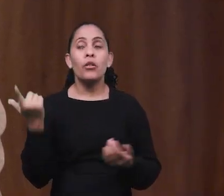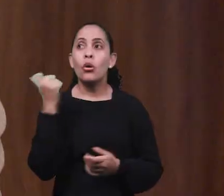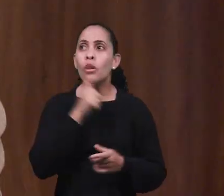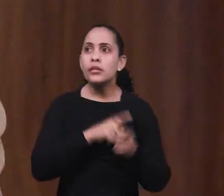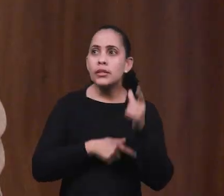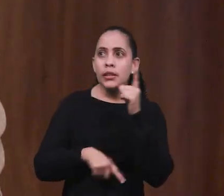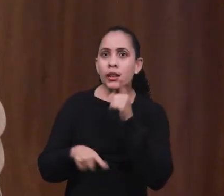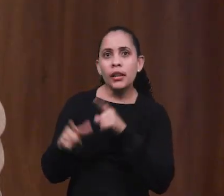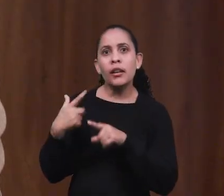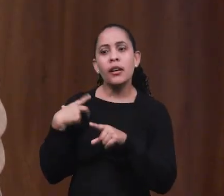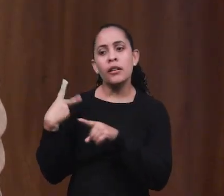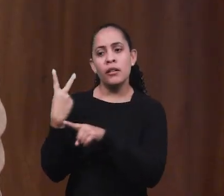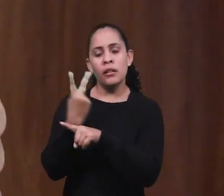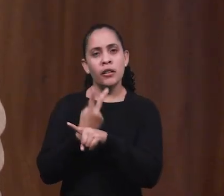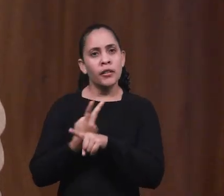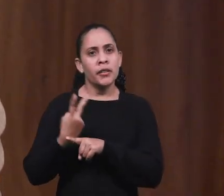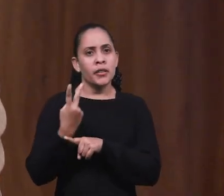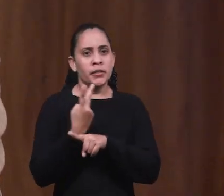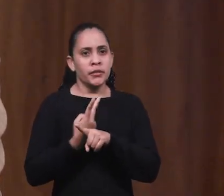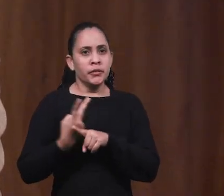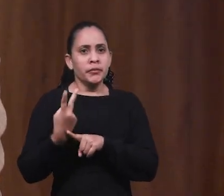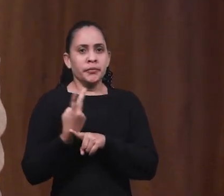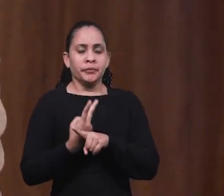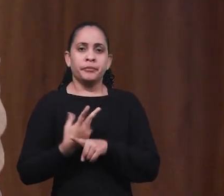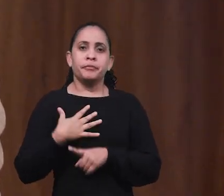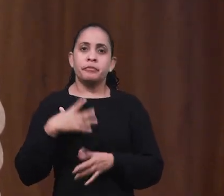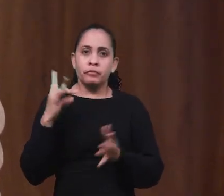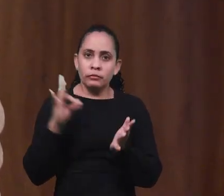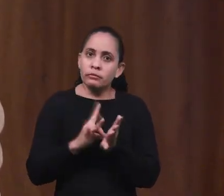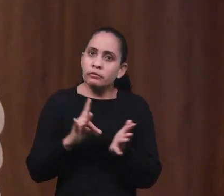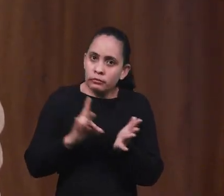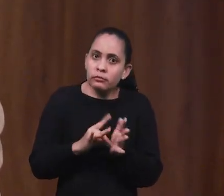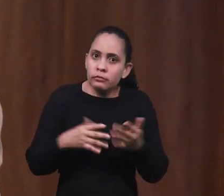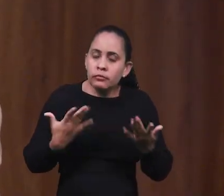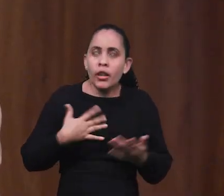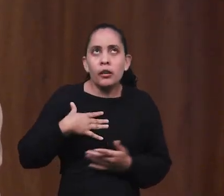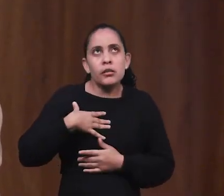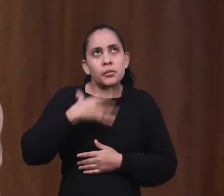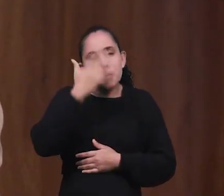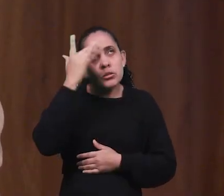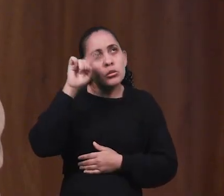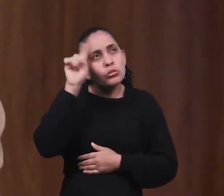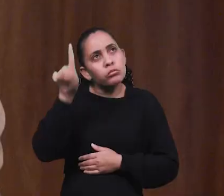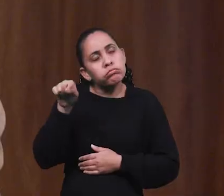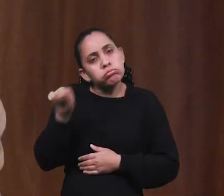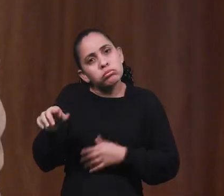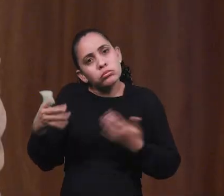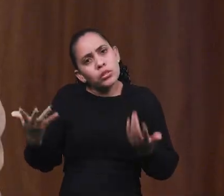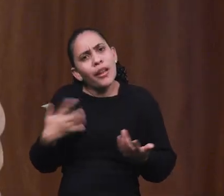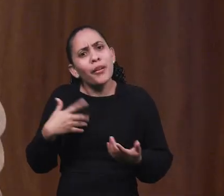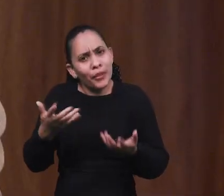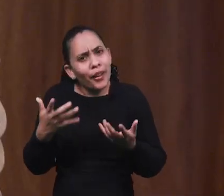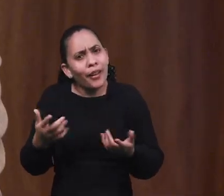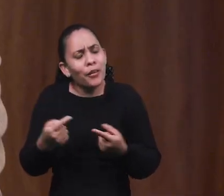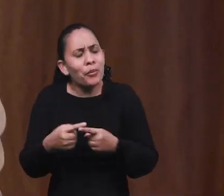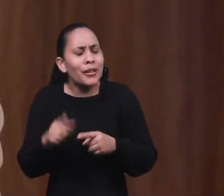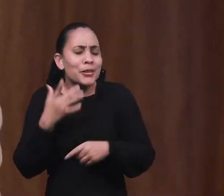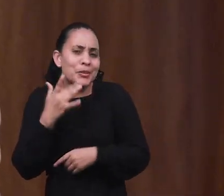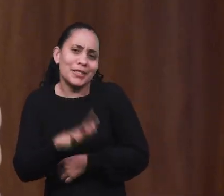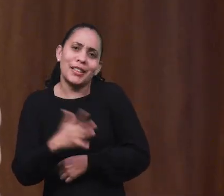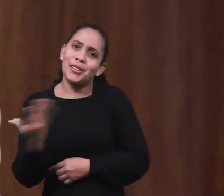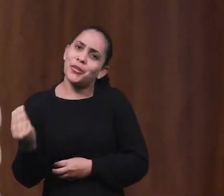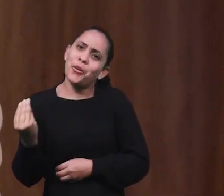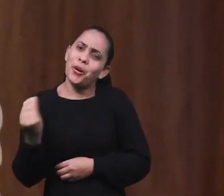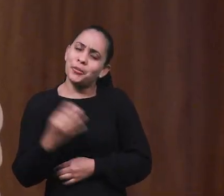buscar? Onde eu vou buscar? Qual o caminho? Na verdade, essa é a interrogação da maioria das pessoas. Eu quero fazer, mas eu não